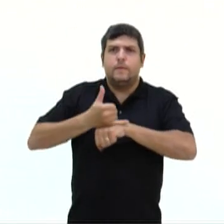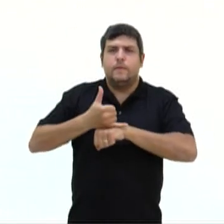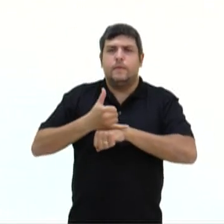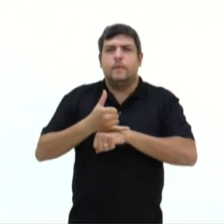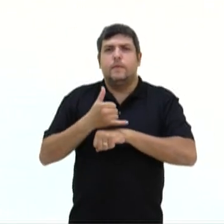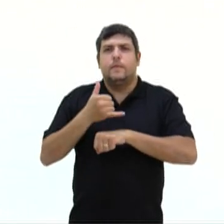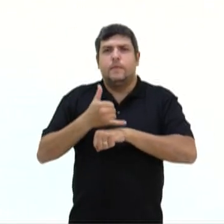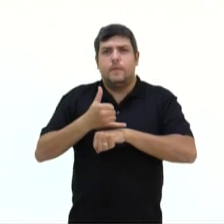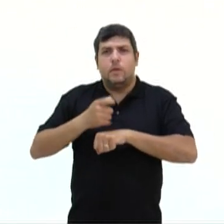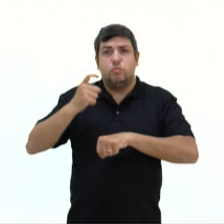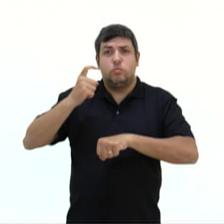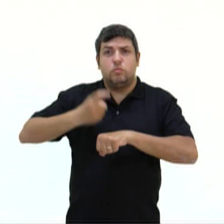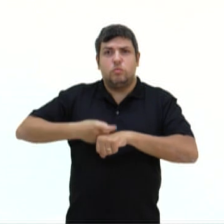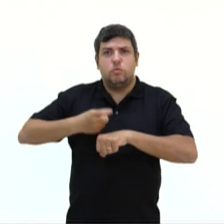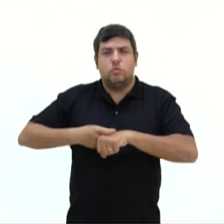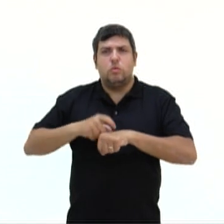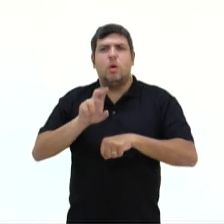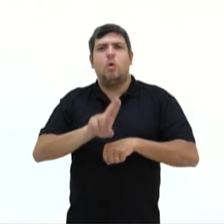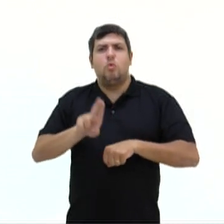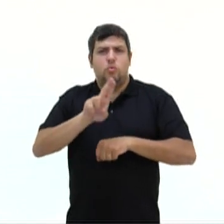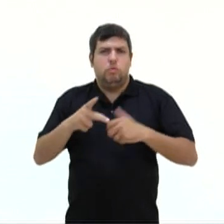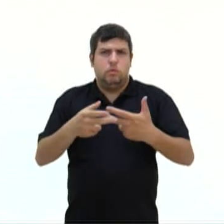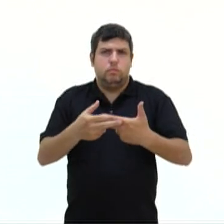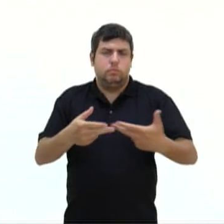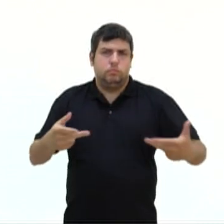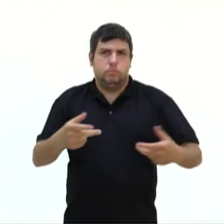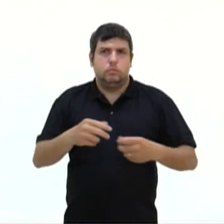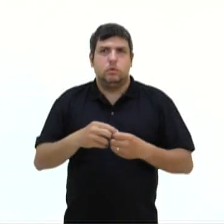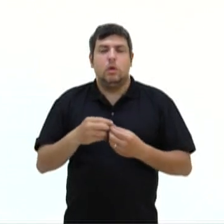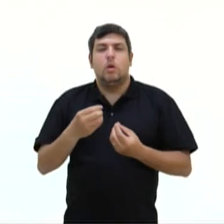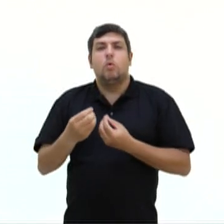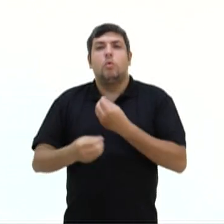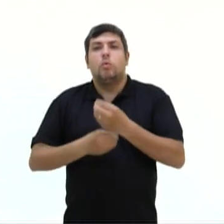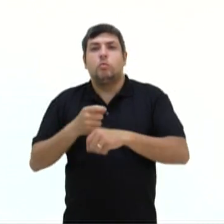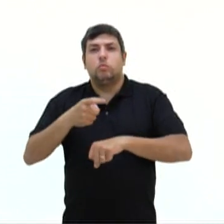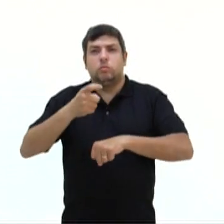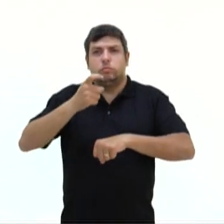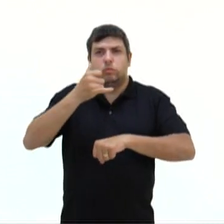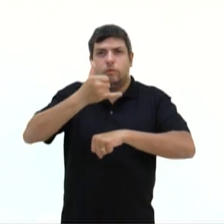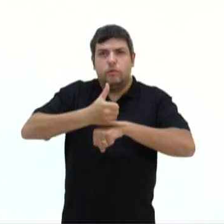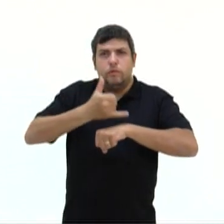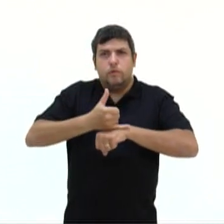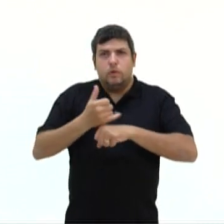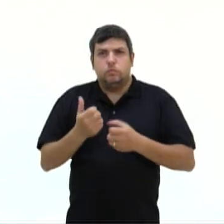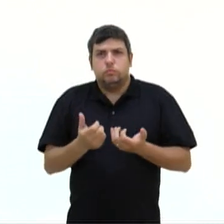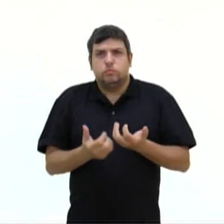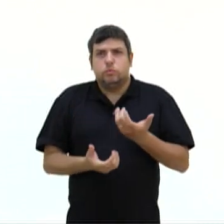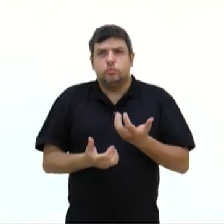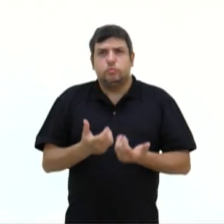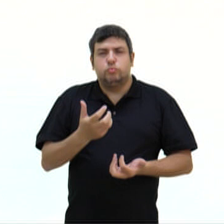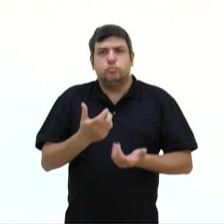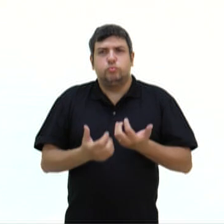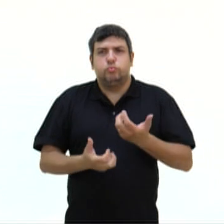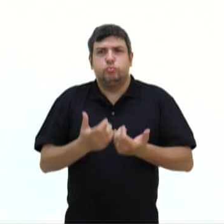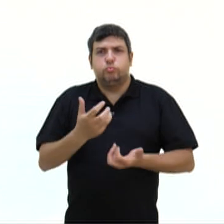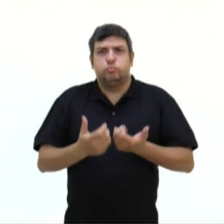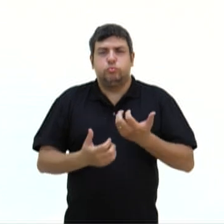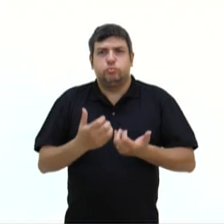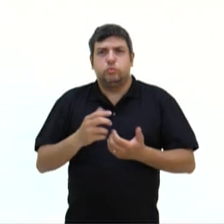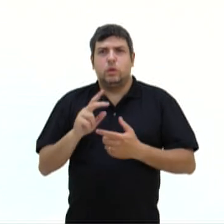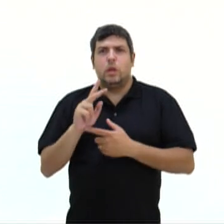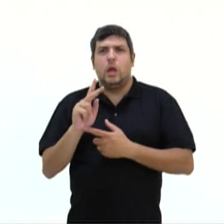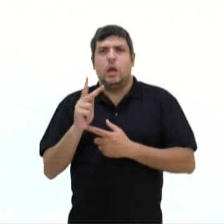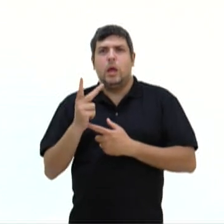dia, tá? Como que ele é obtido? Através de um processo de redução em alto forno, então através da queima desse mineral hematita,